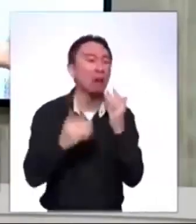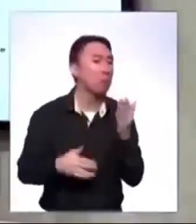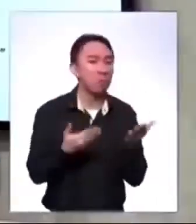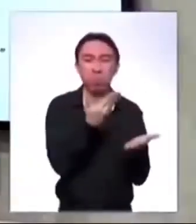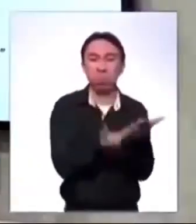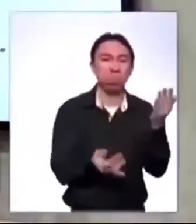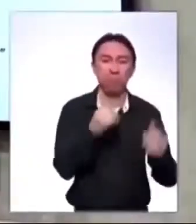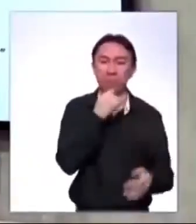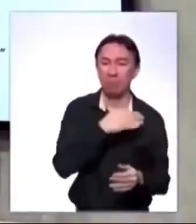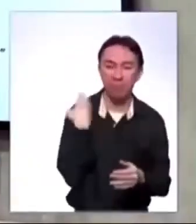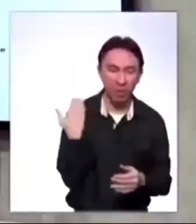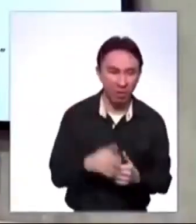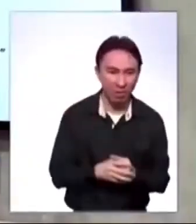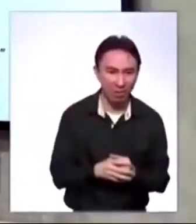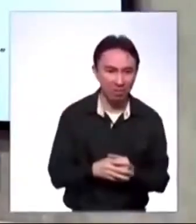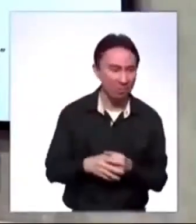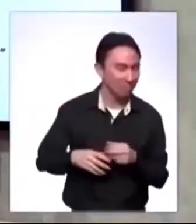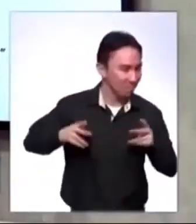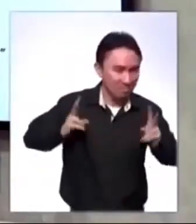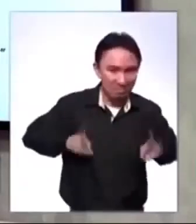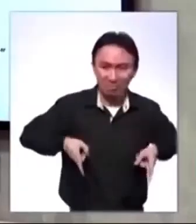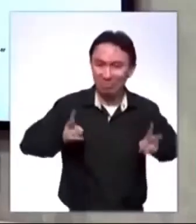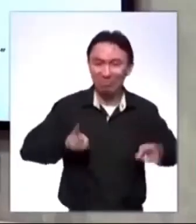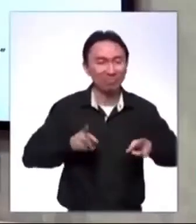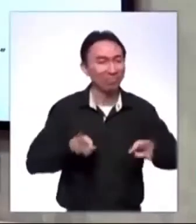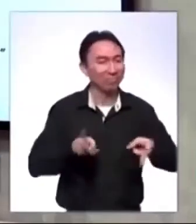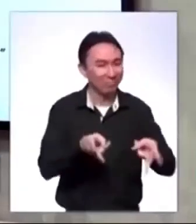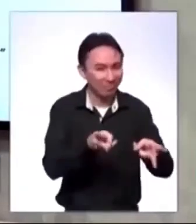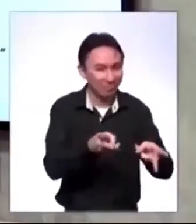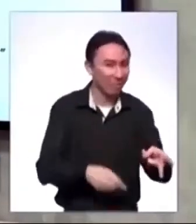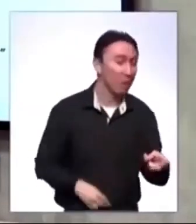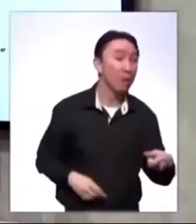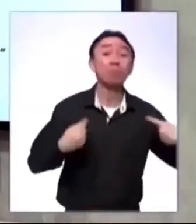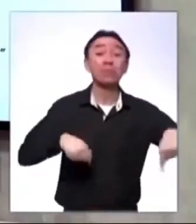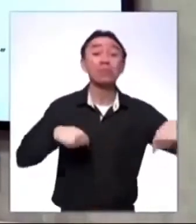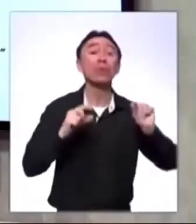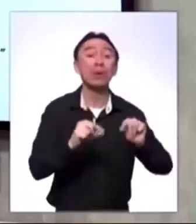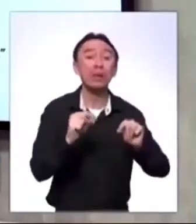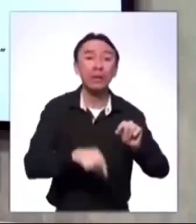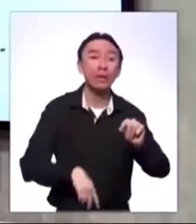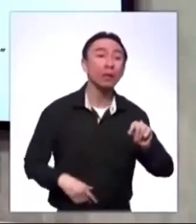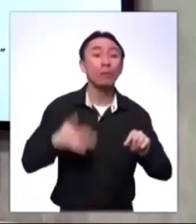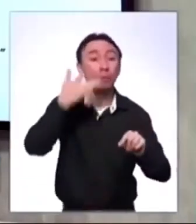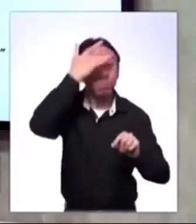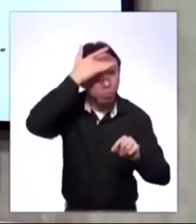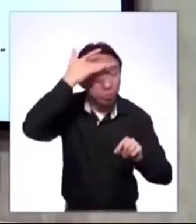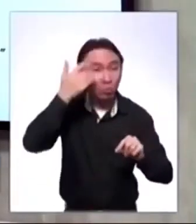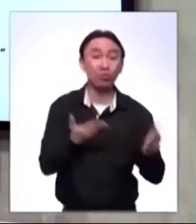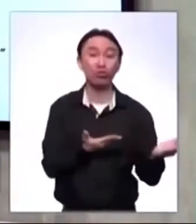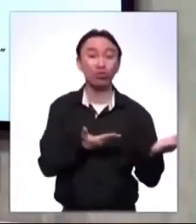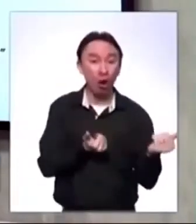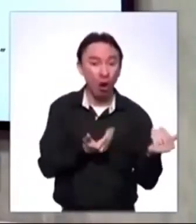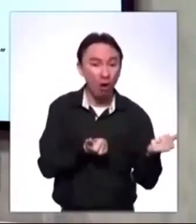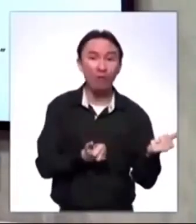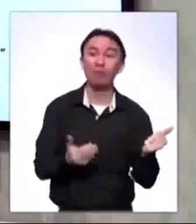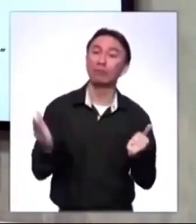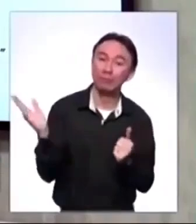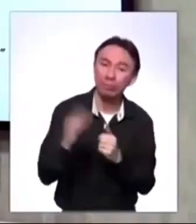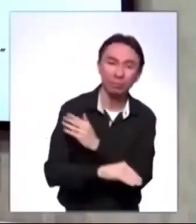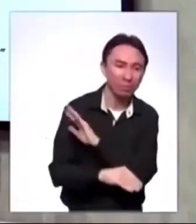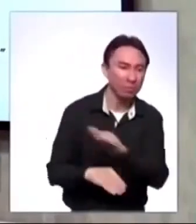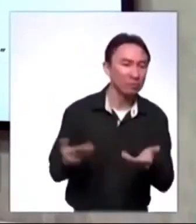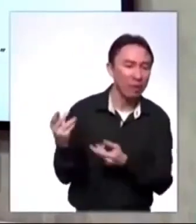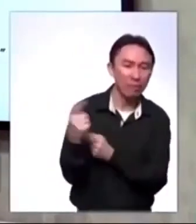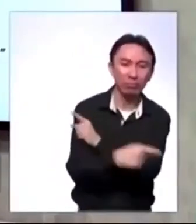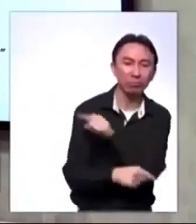numa crise. E essa crise qual é? Talvez renovar o seu público, que ela não consegue dialogar com os jovens. Cabe a você dar a